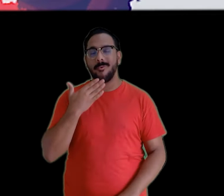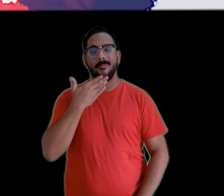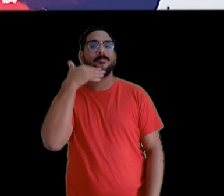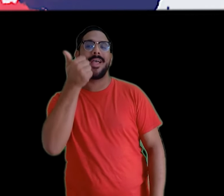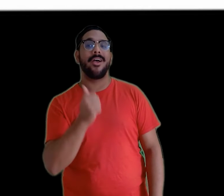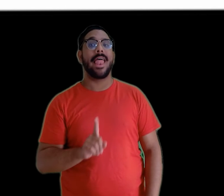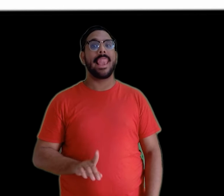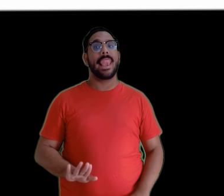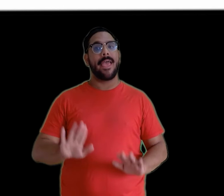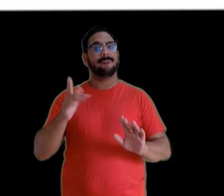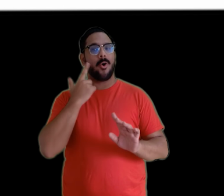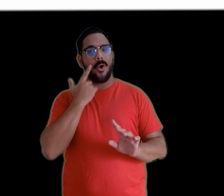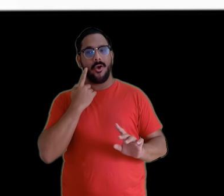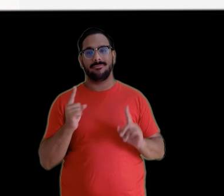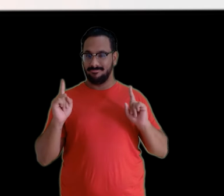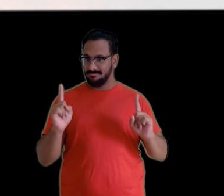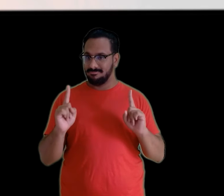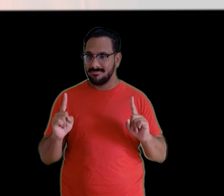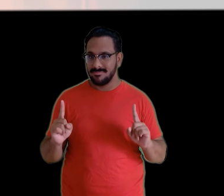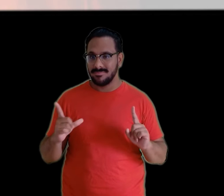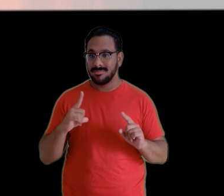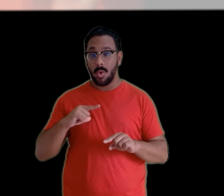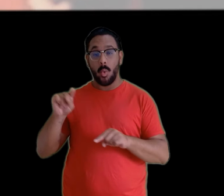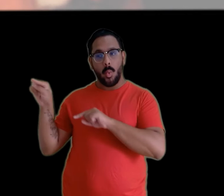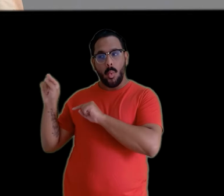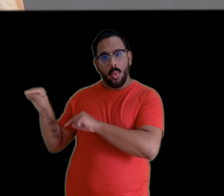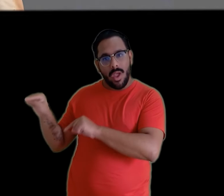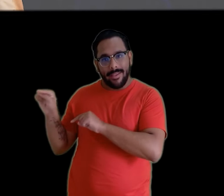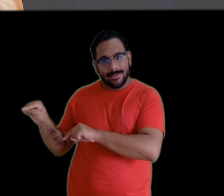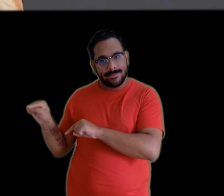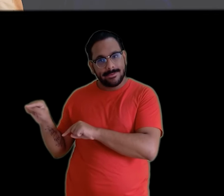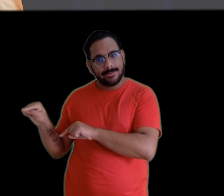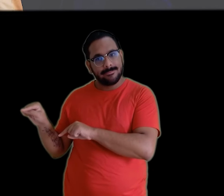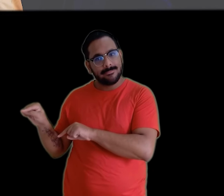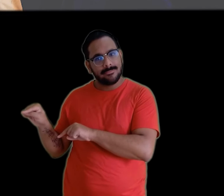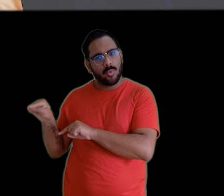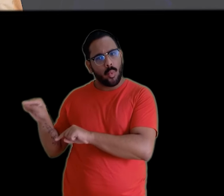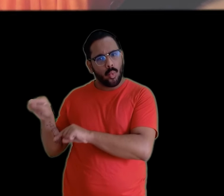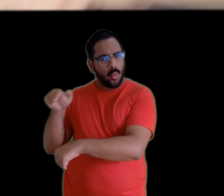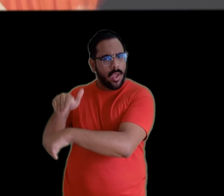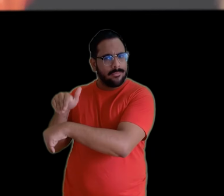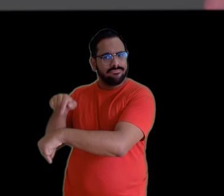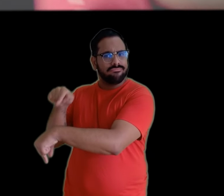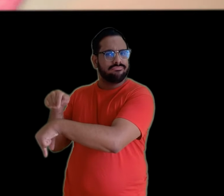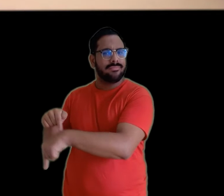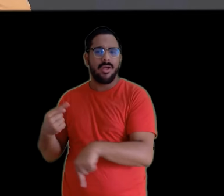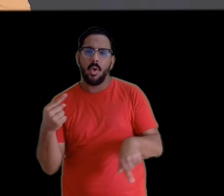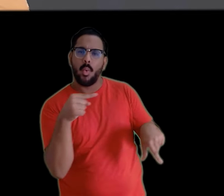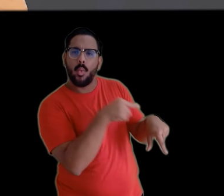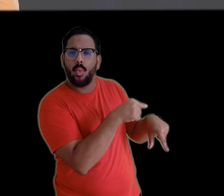Levantem o braço assim comigo, ó. Cutuca aqui direito do ou lado. Esquerdo? Os dois. Cutuca aqui de um lado. Cutuca